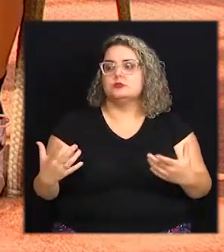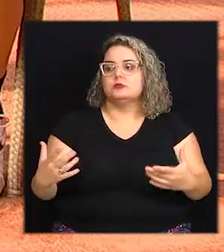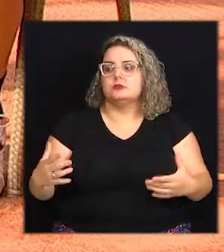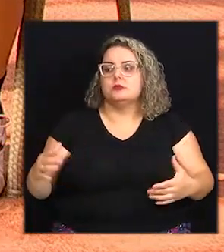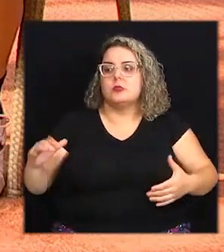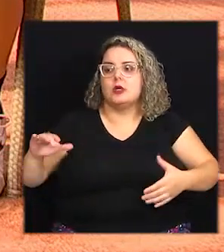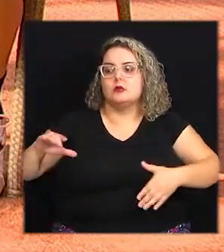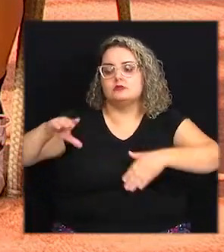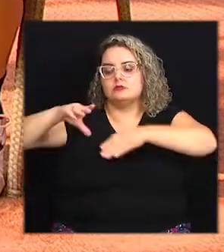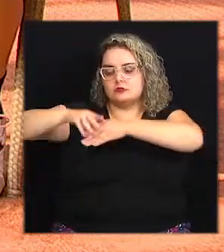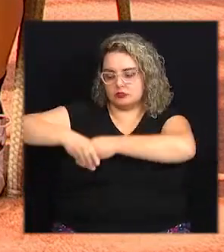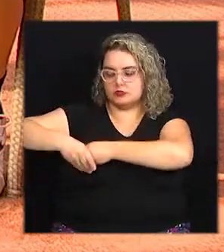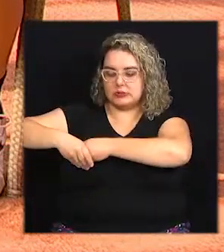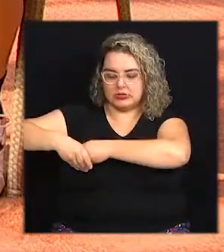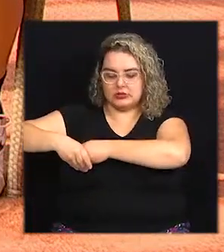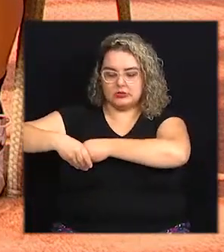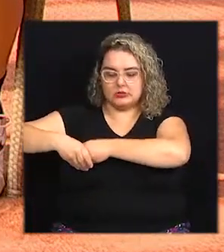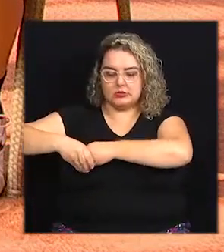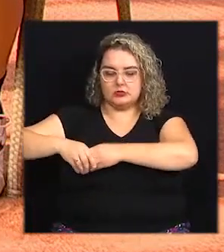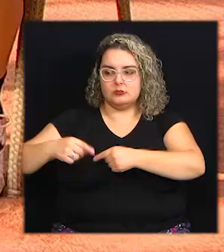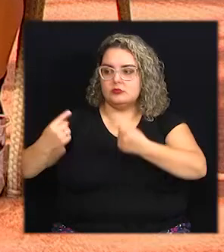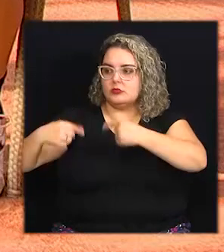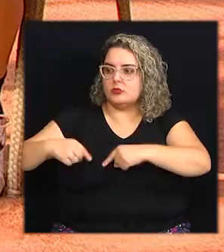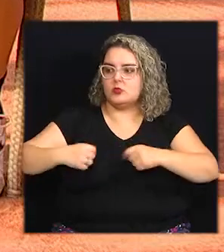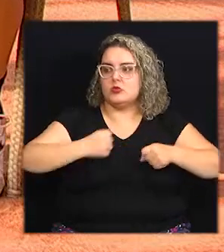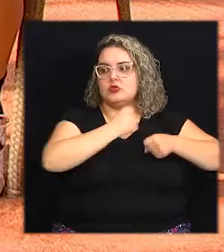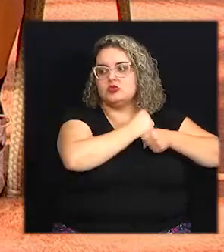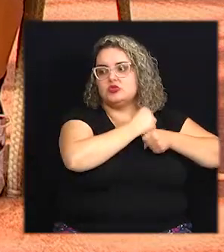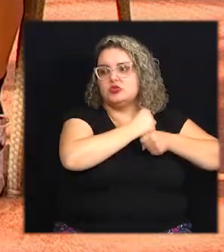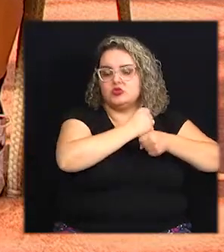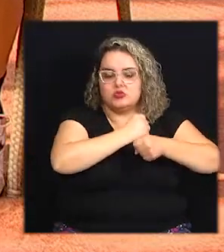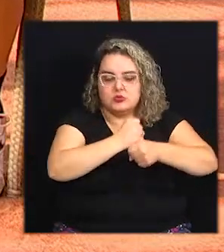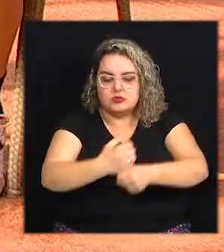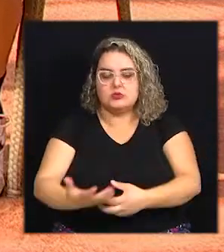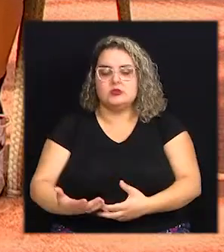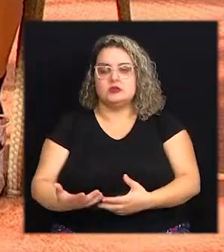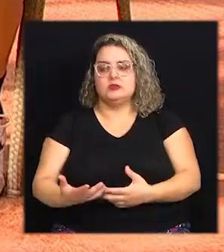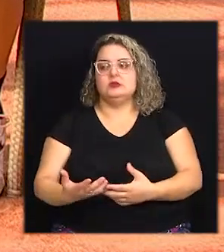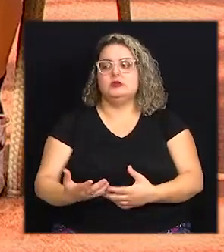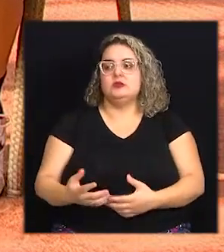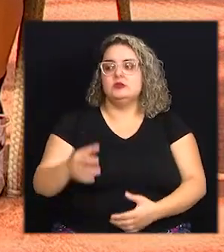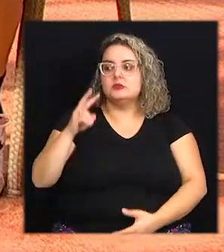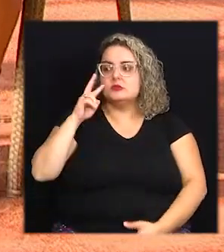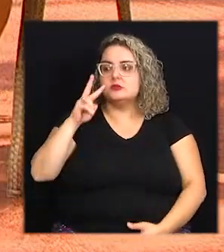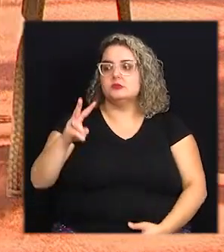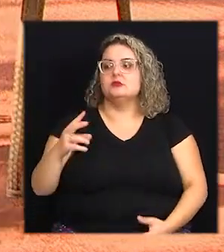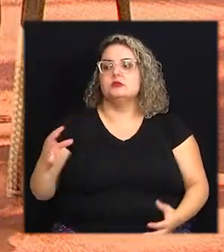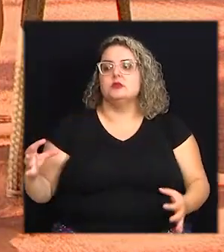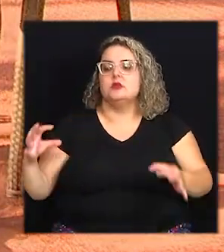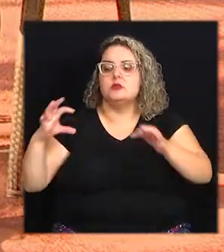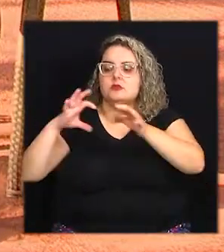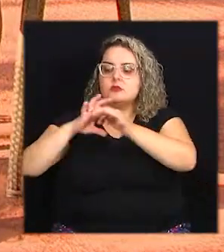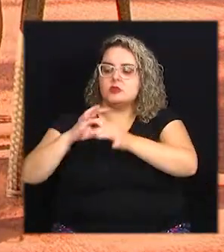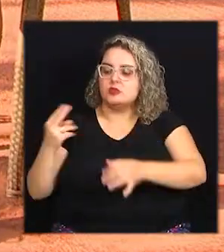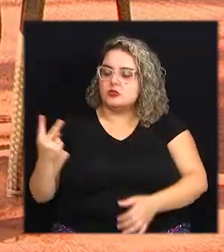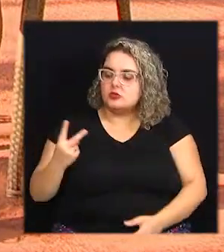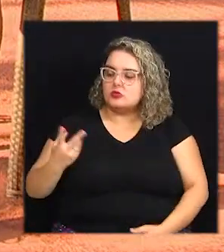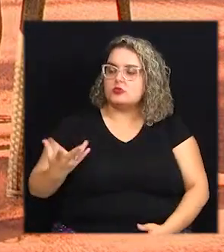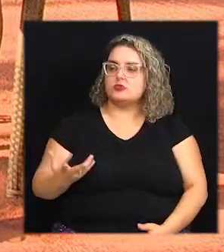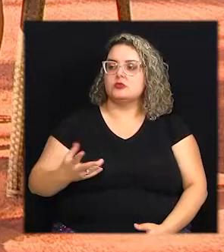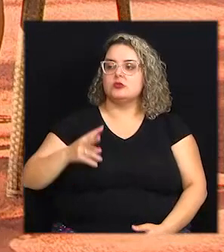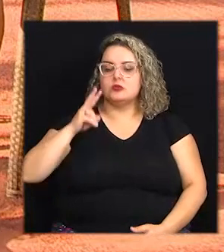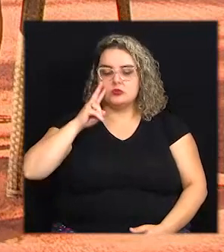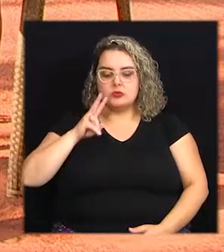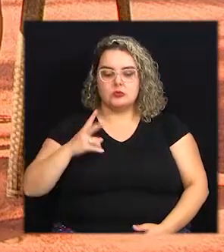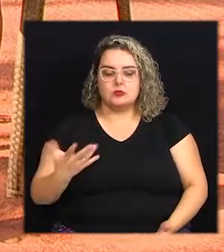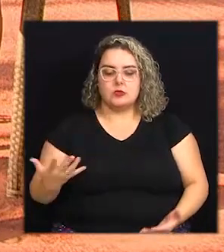de mão dadas. Então, assim, uma rivalidade que foi durante décadas, durante anos, e você viu uma união dos dois, você